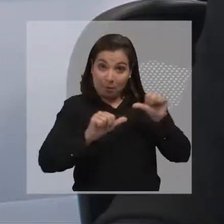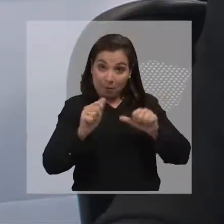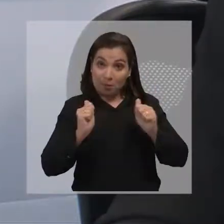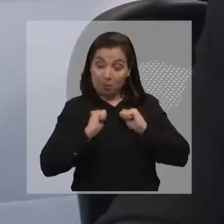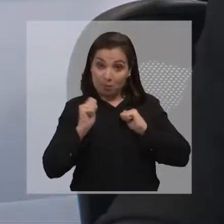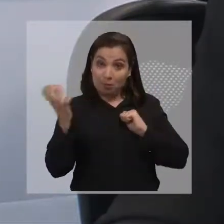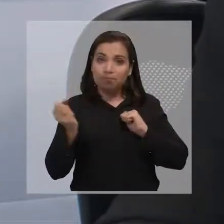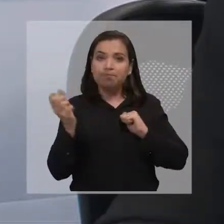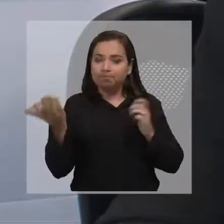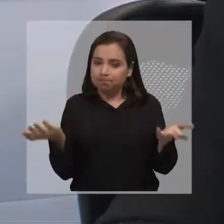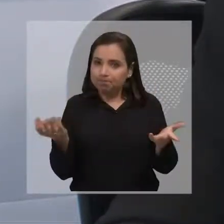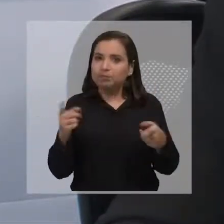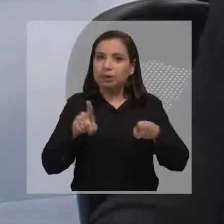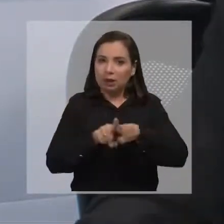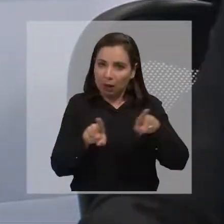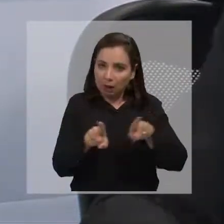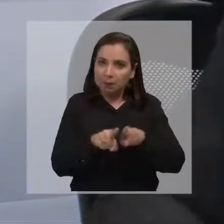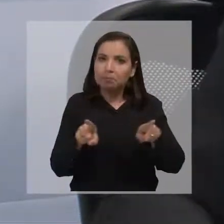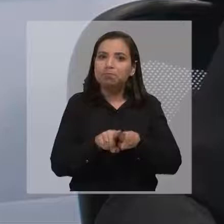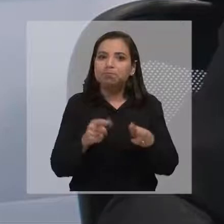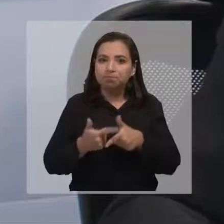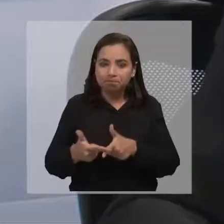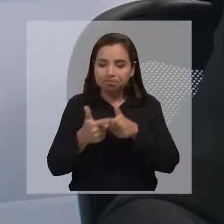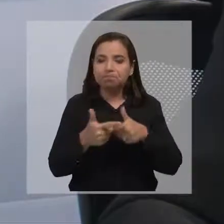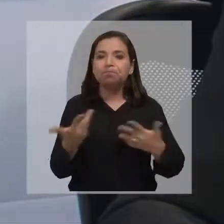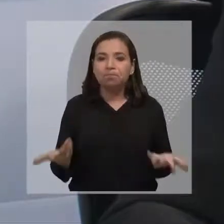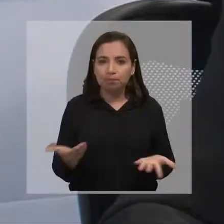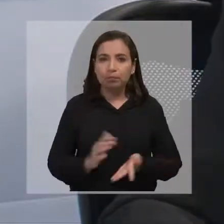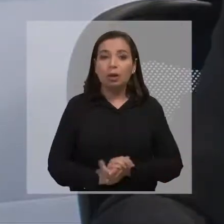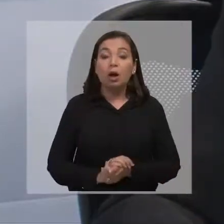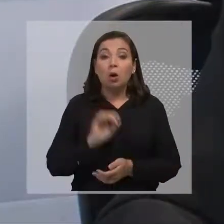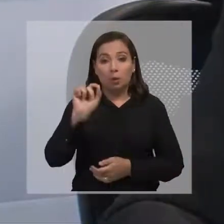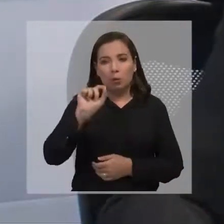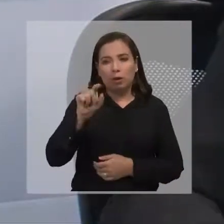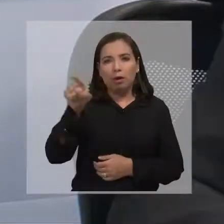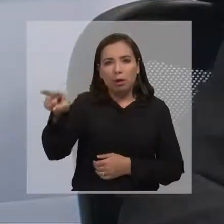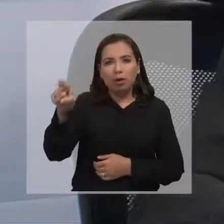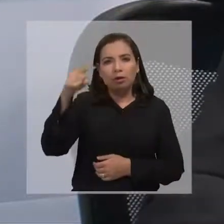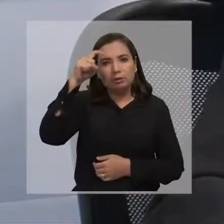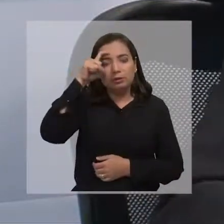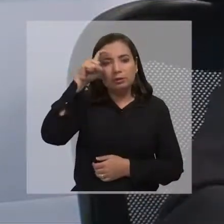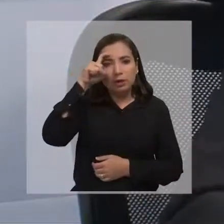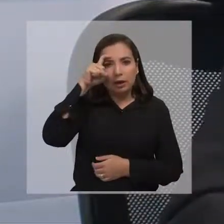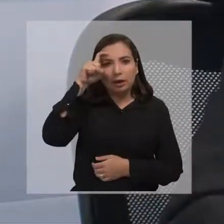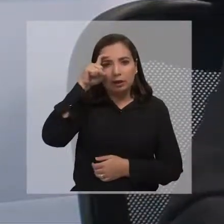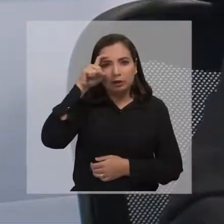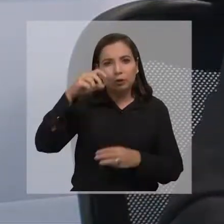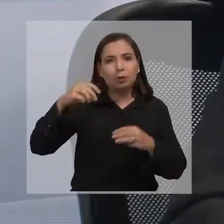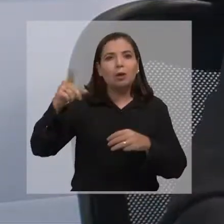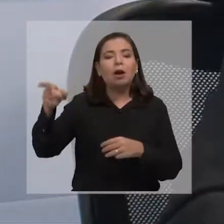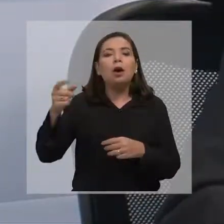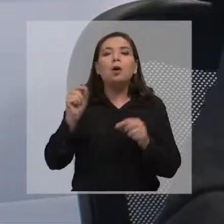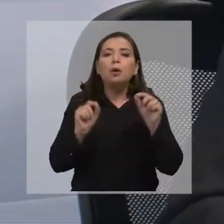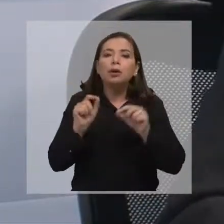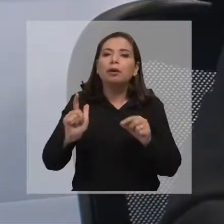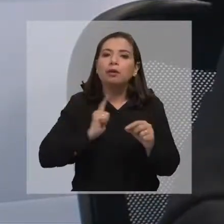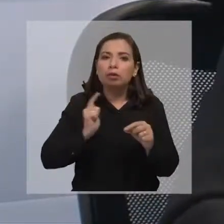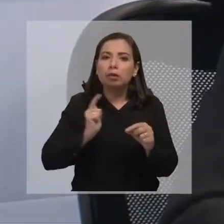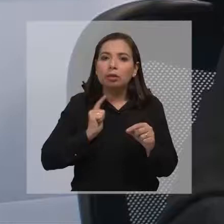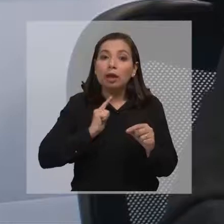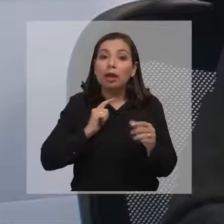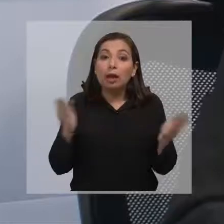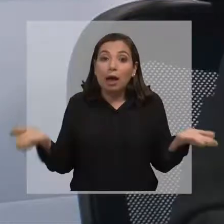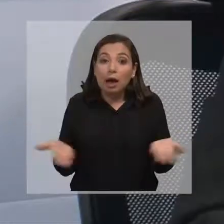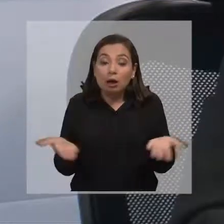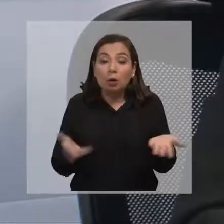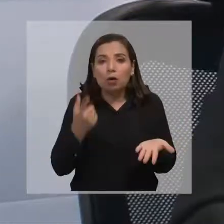Assim como eu acho também que a tentativa do Sérgio Moro de colocar a reforma do pacote anticrime agora,